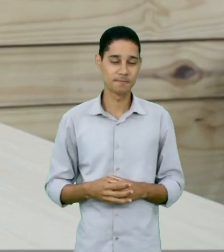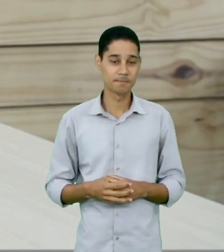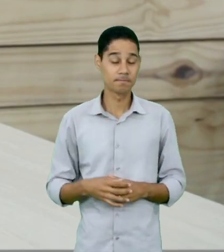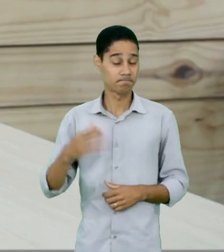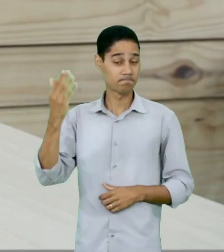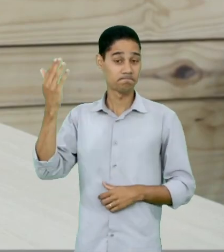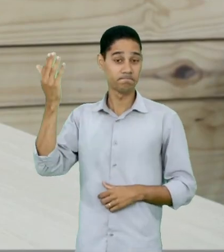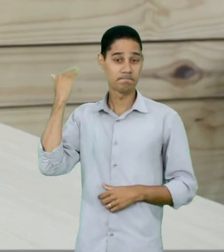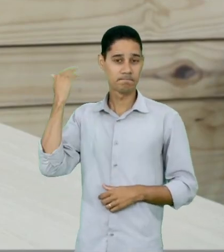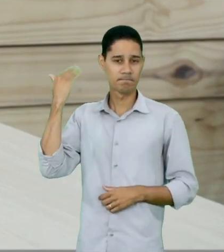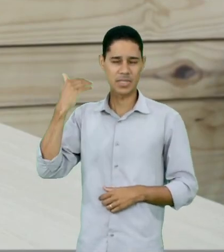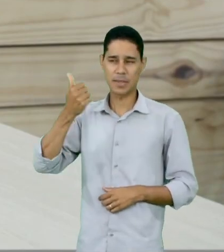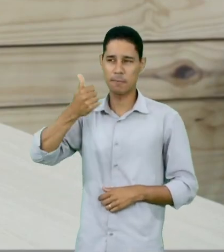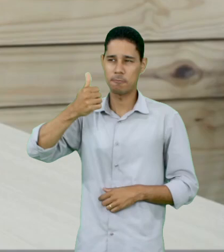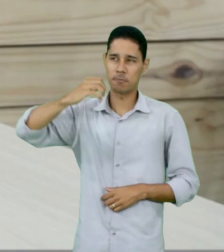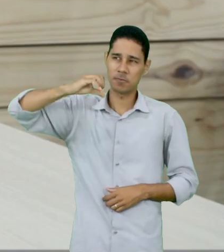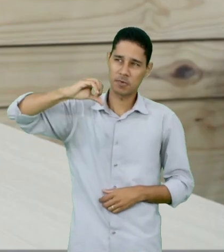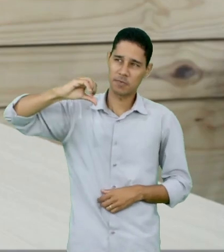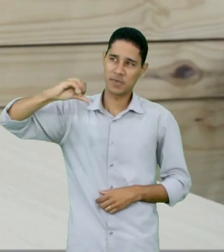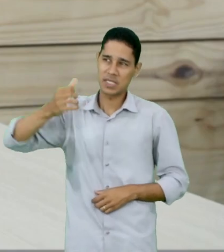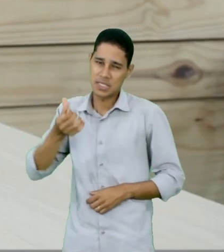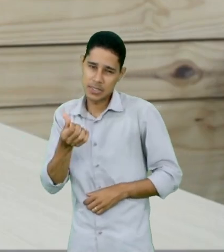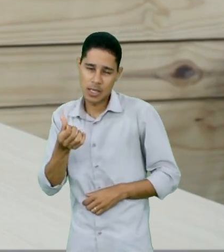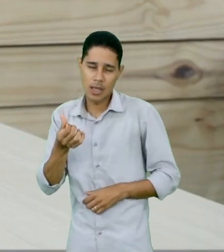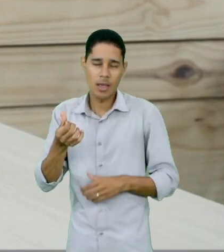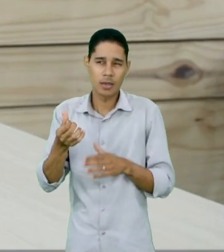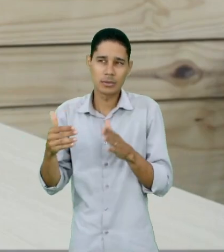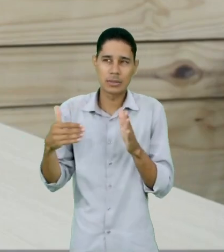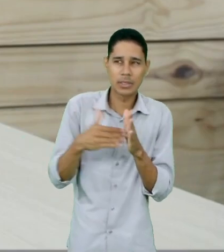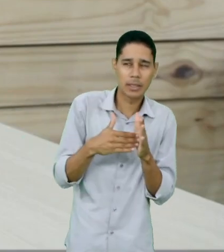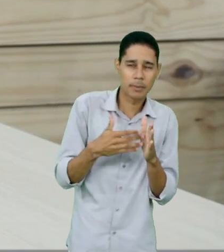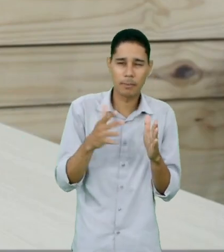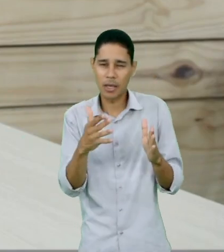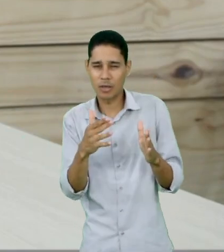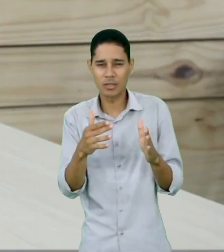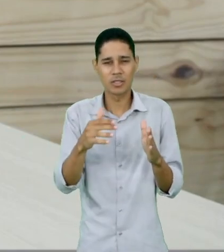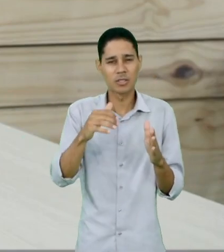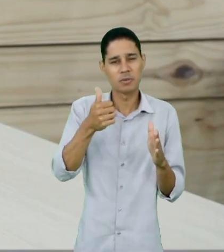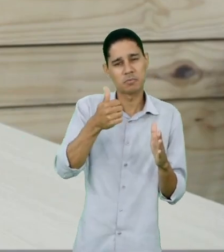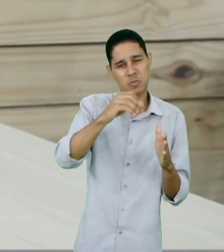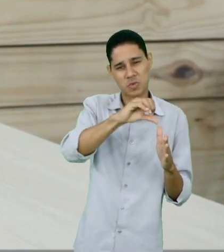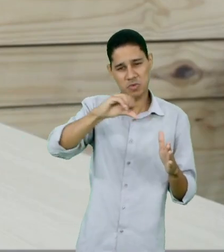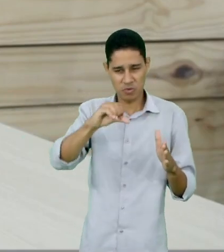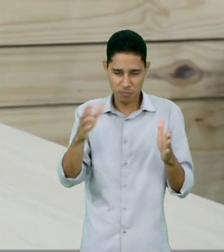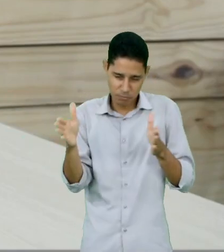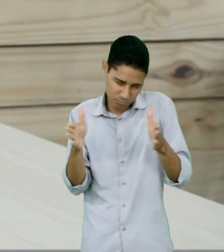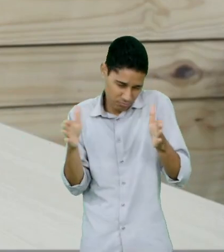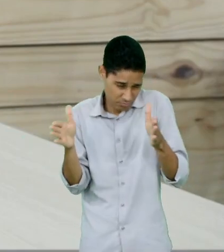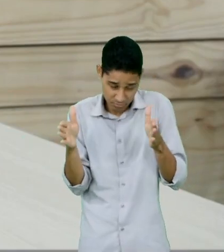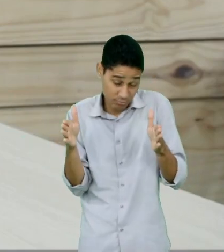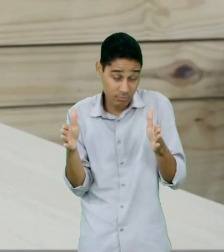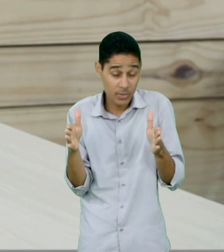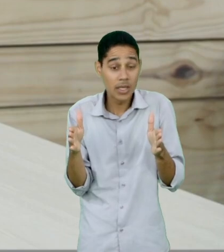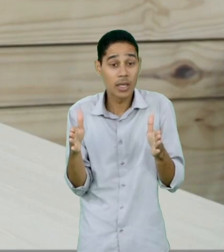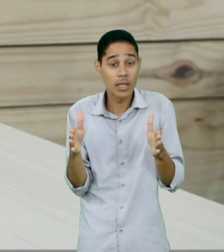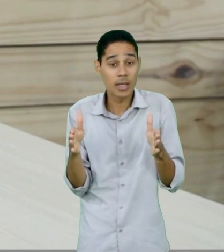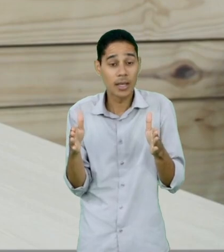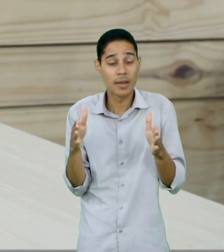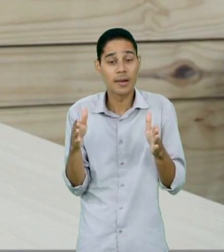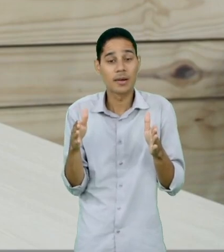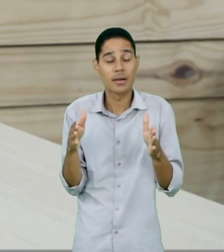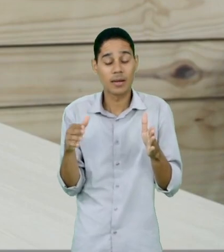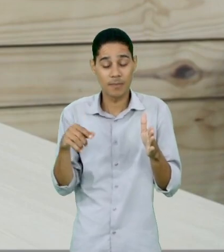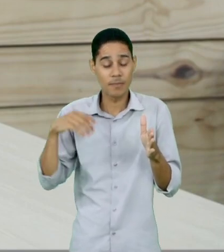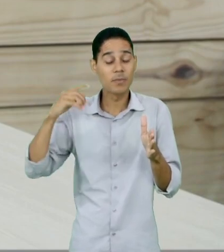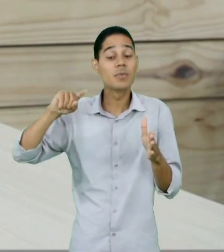aí 96 até o final da década de 90 da internet, né? E logo